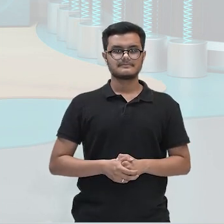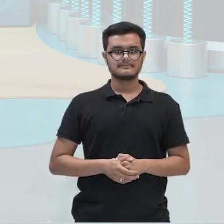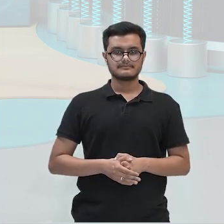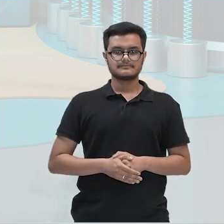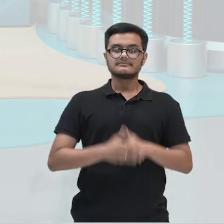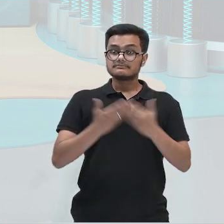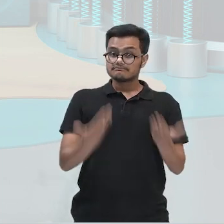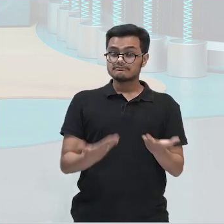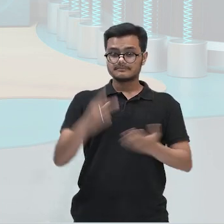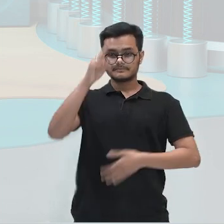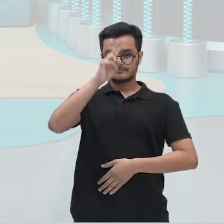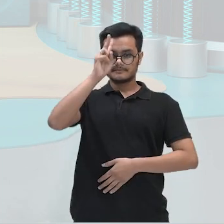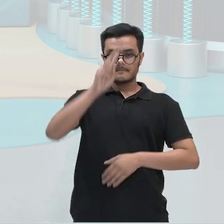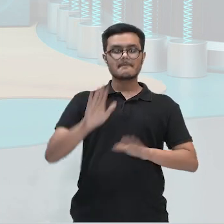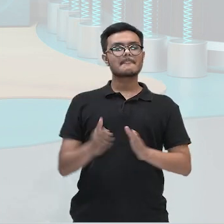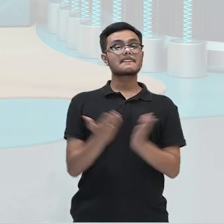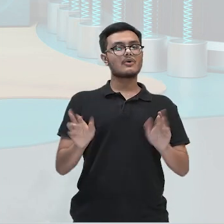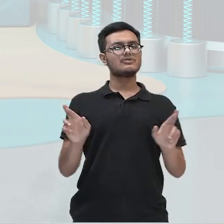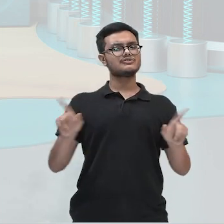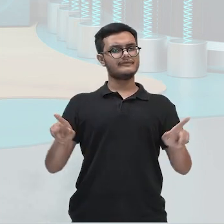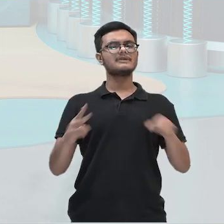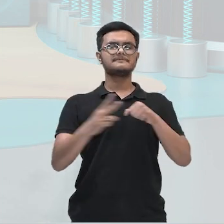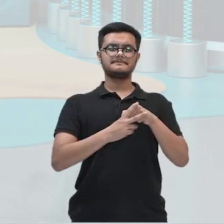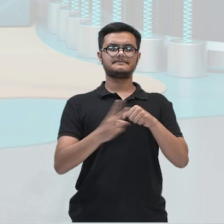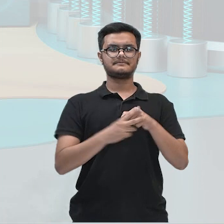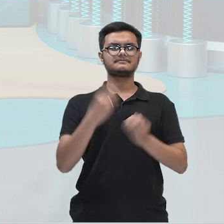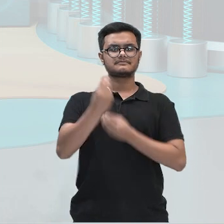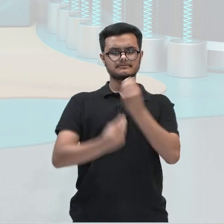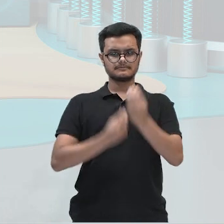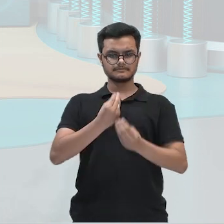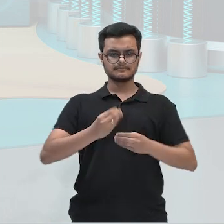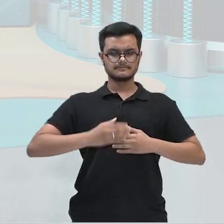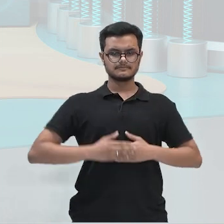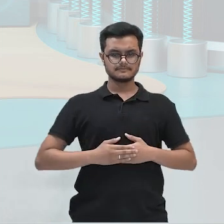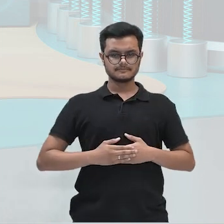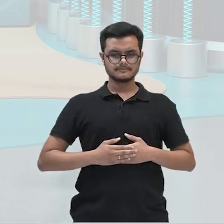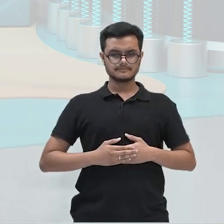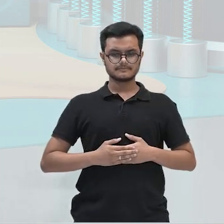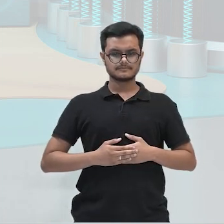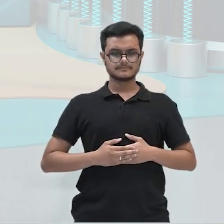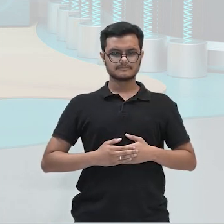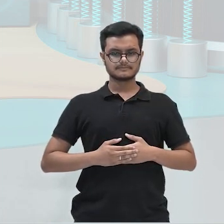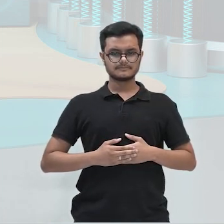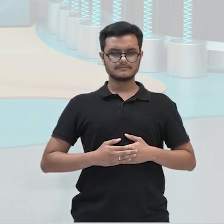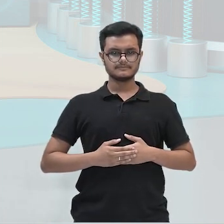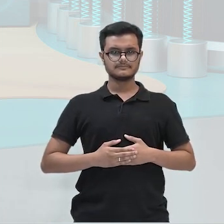para a gente não esquecer a diferença entre os dois, aqui comigo, ó.